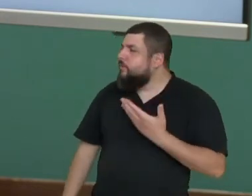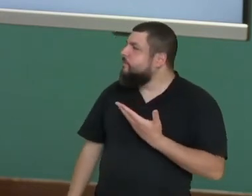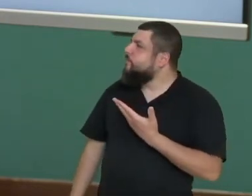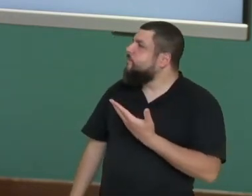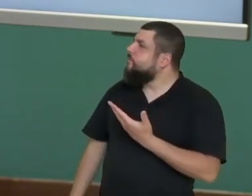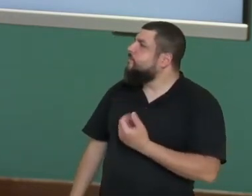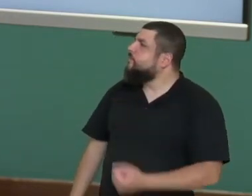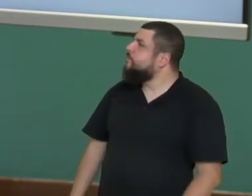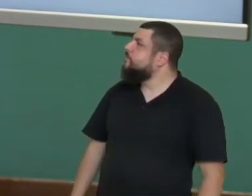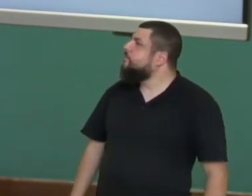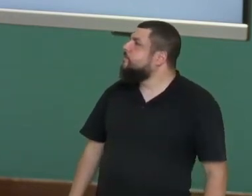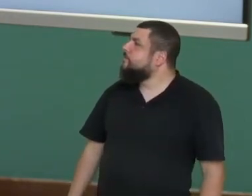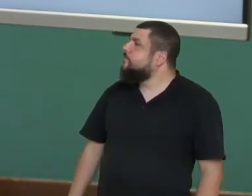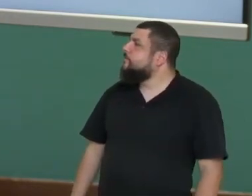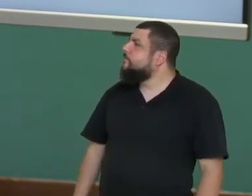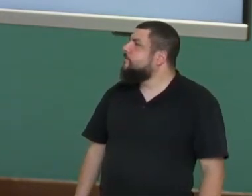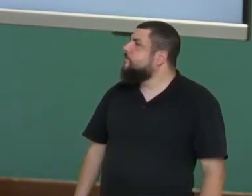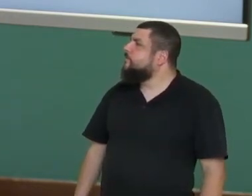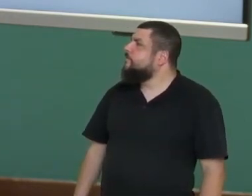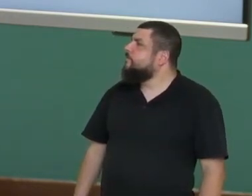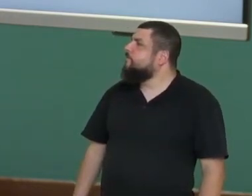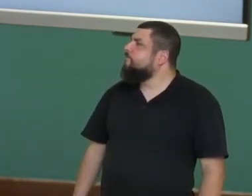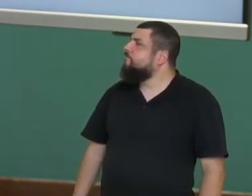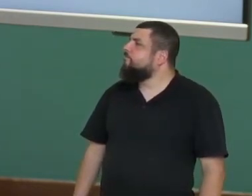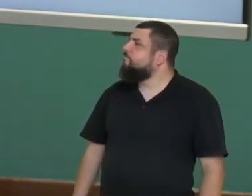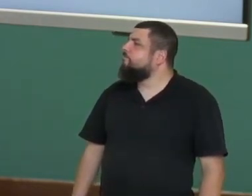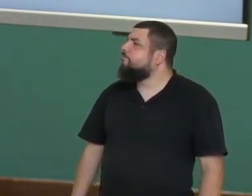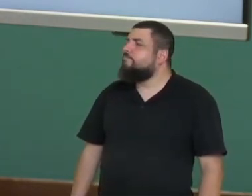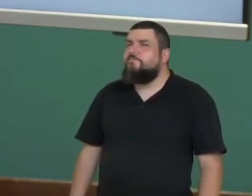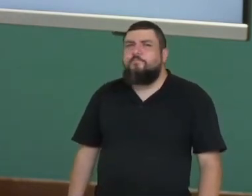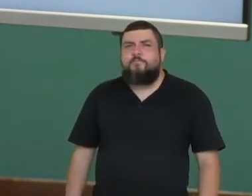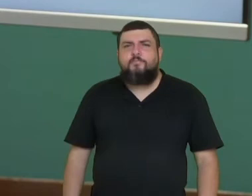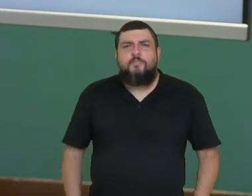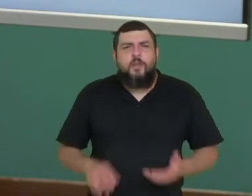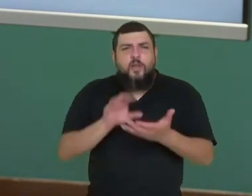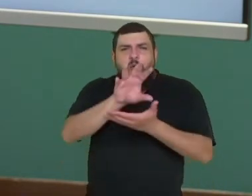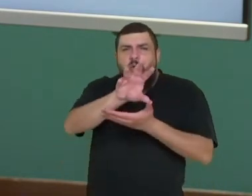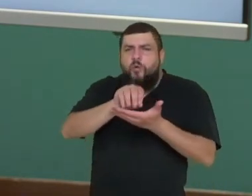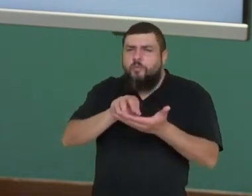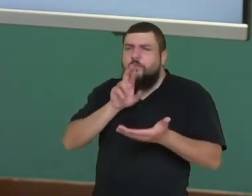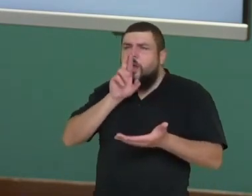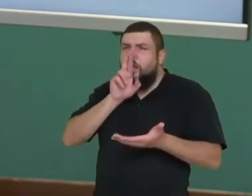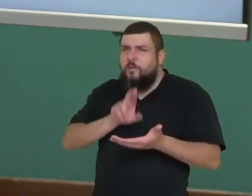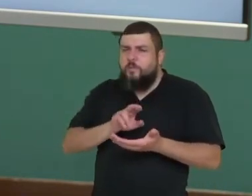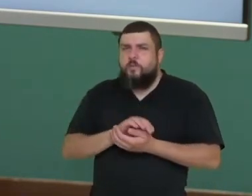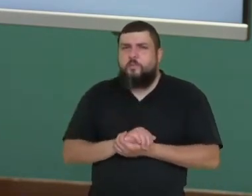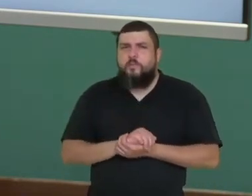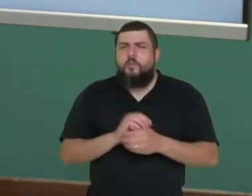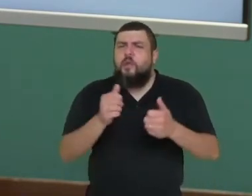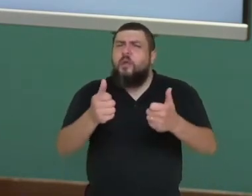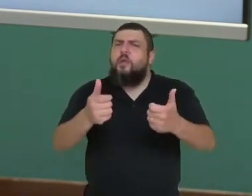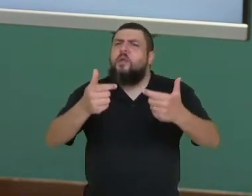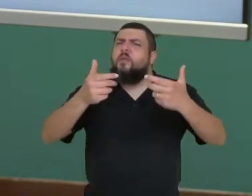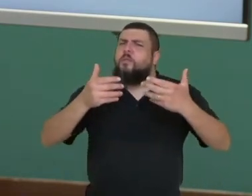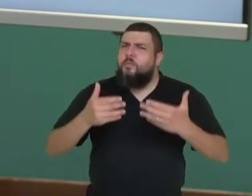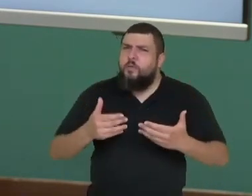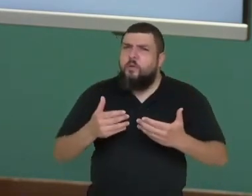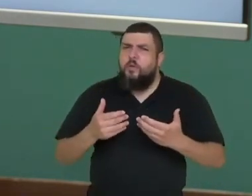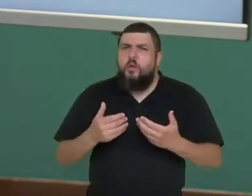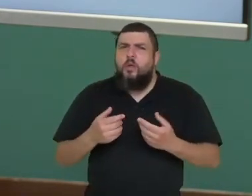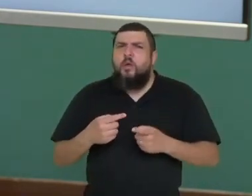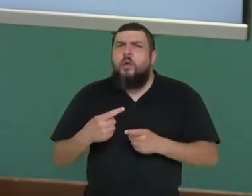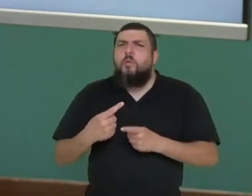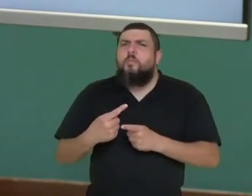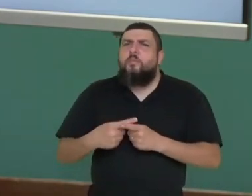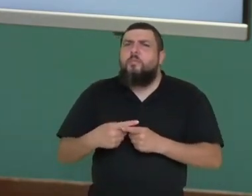de 1834. Copie a pergunta em seu caderno e responda. Explique quais foram os fatores